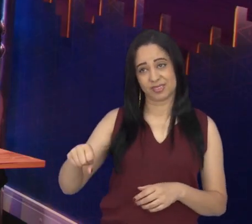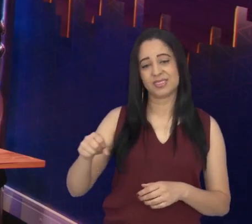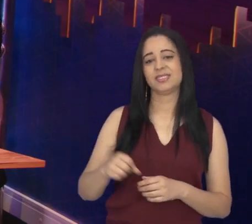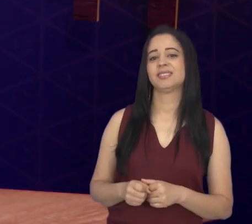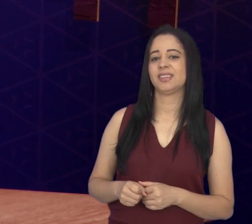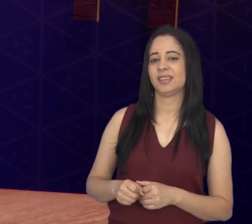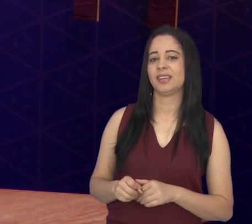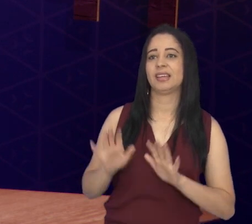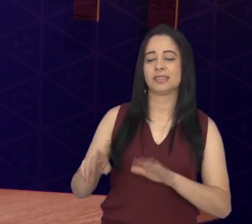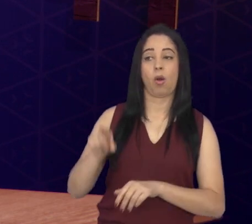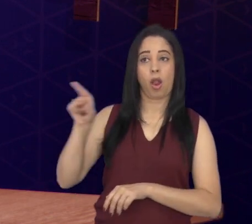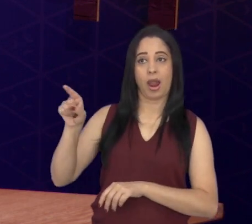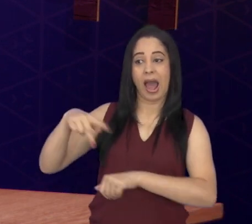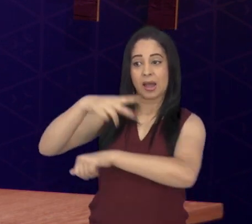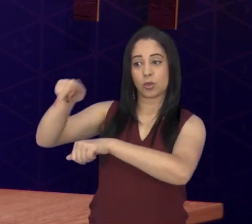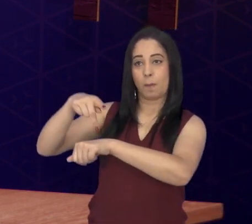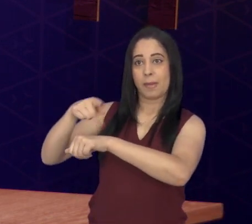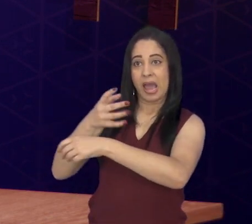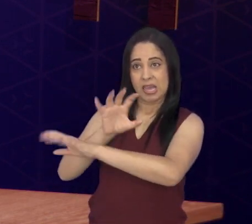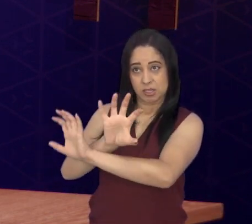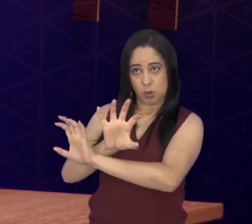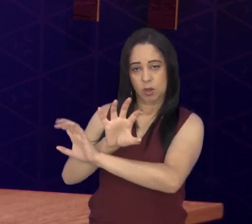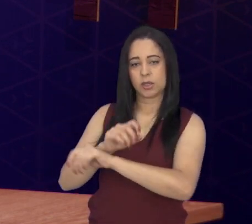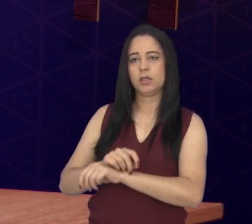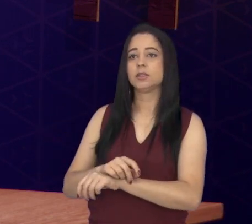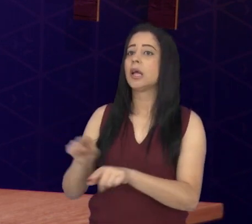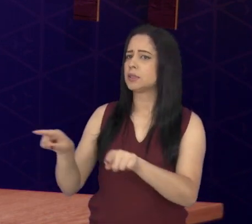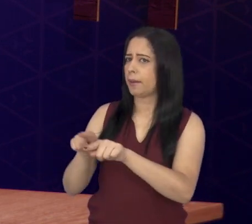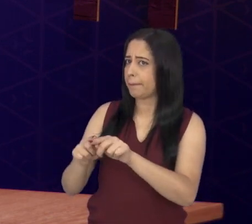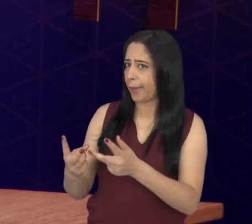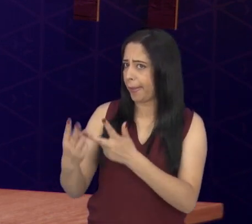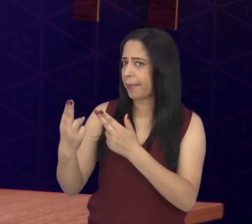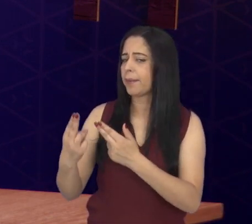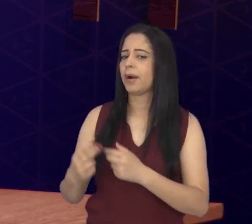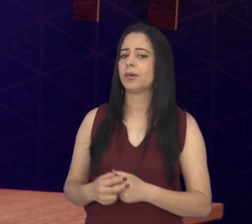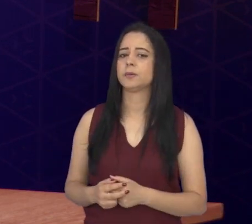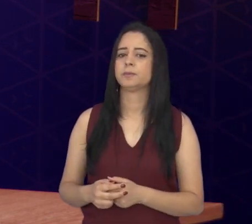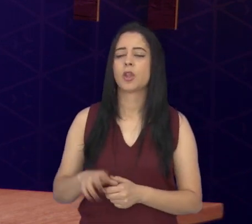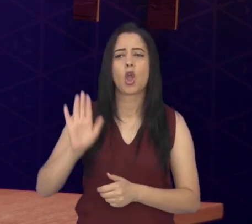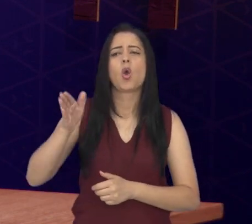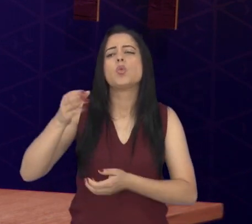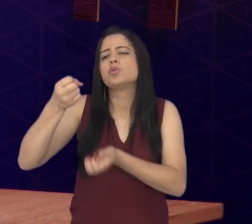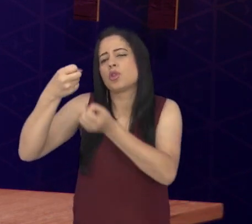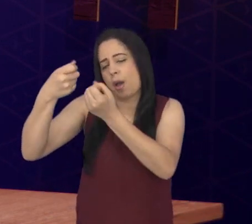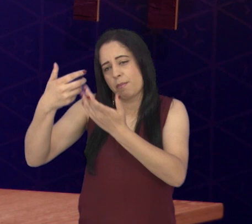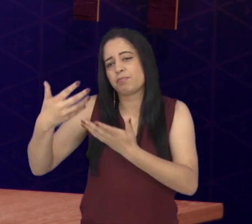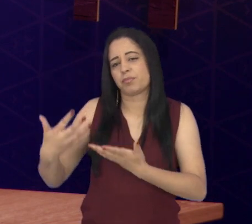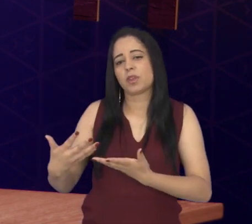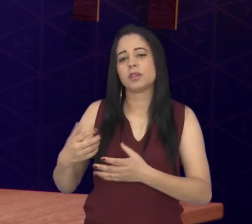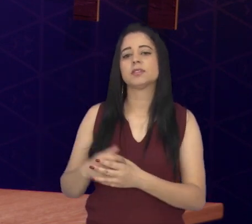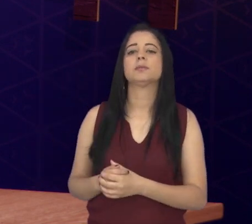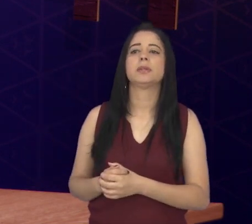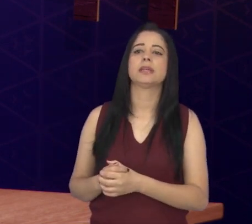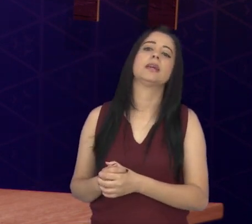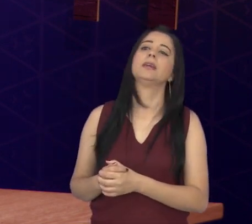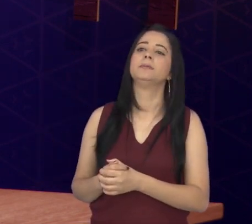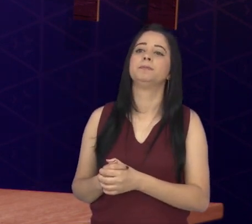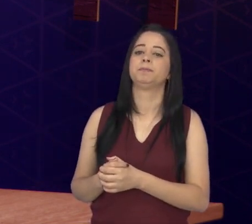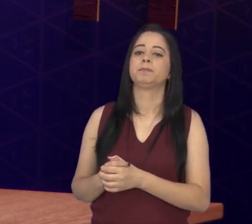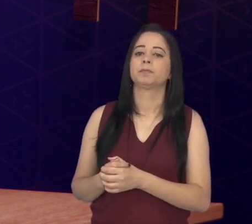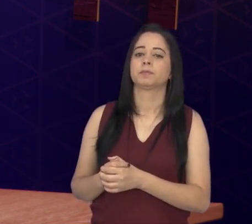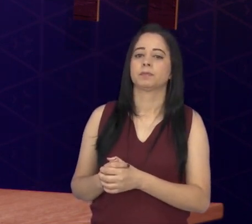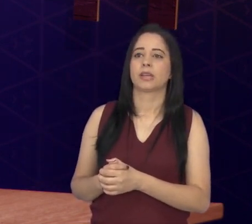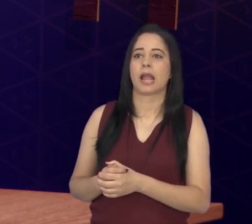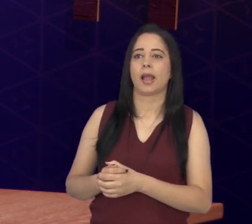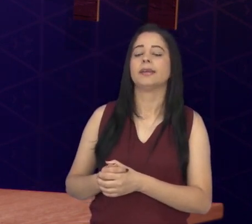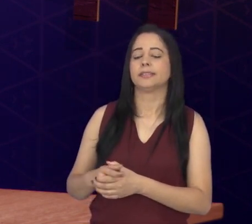esse lance de fazer os relacionamentos. Lá em Wakanda, também tem muito isso. Como eu falei no comecinho do programa, a discussão do